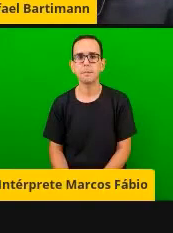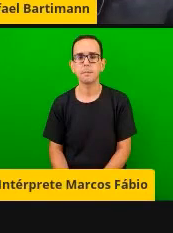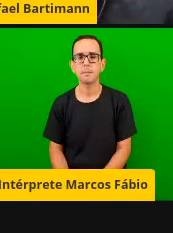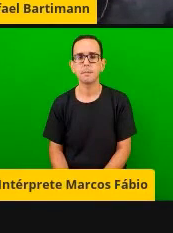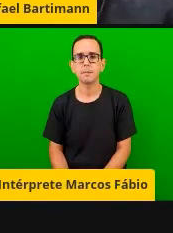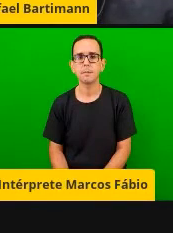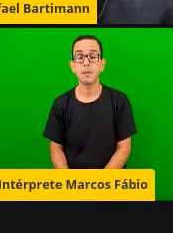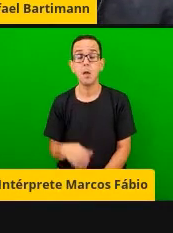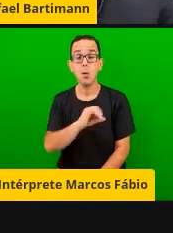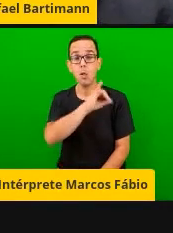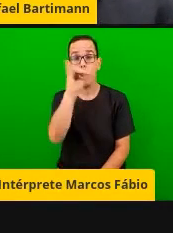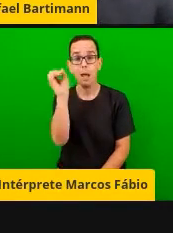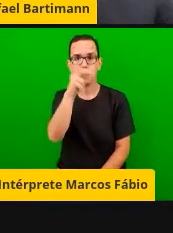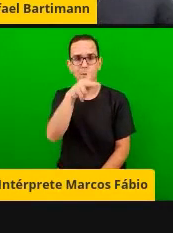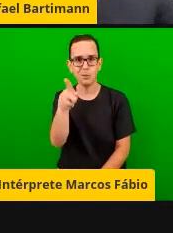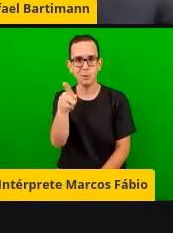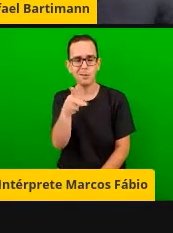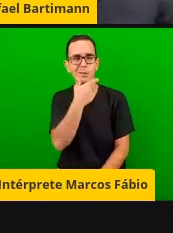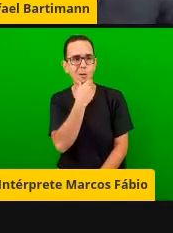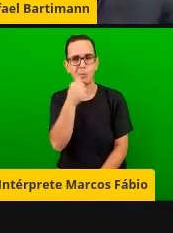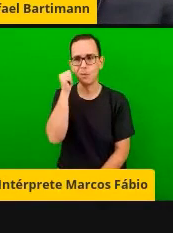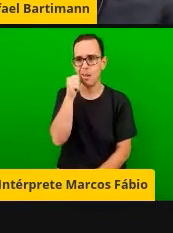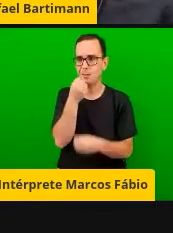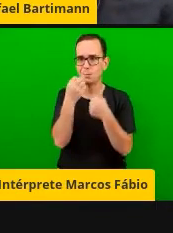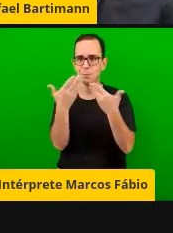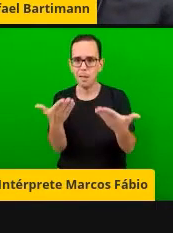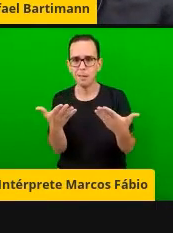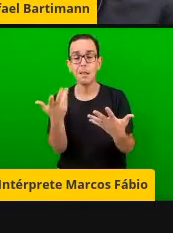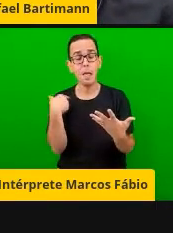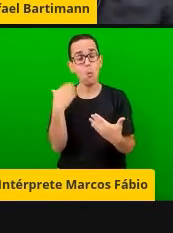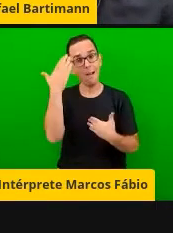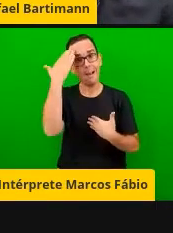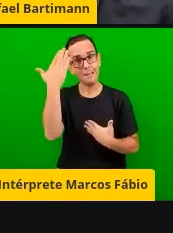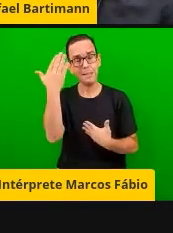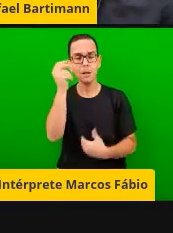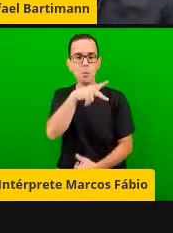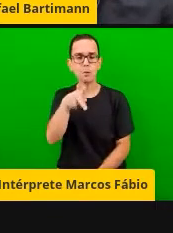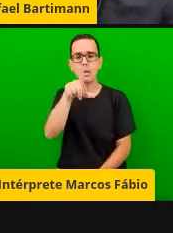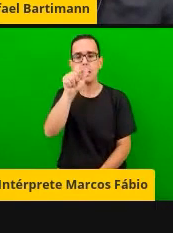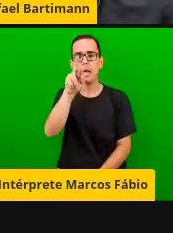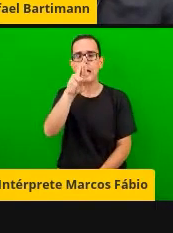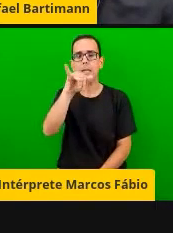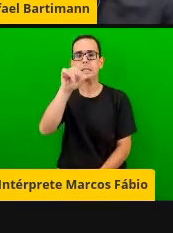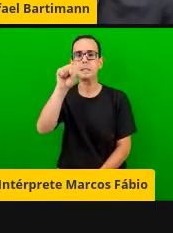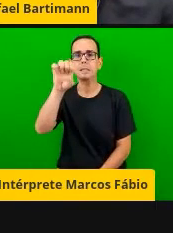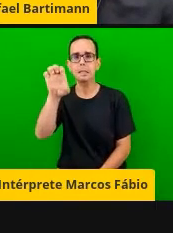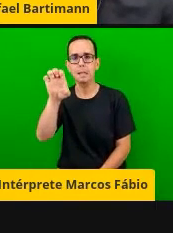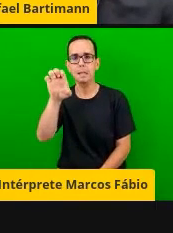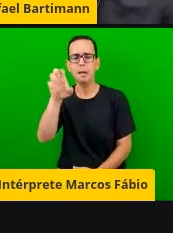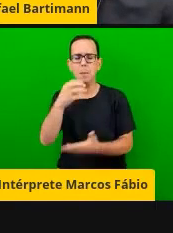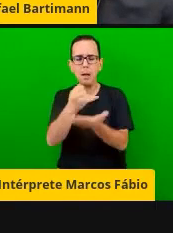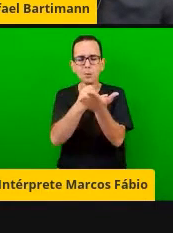Olá, professores, olá, professoras. Agradeço a professora Analice pela introdução